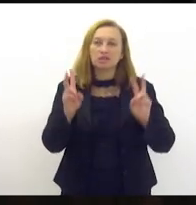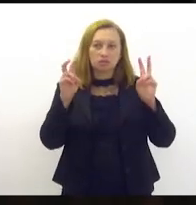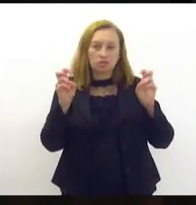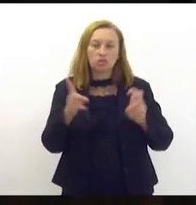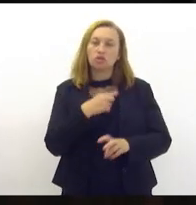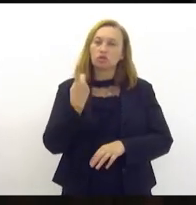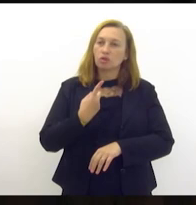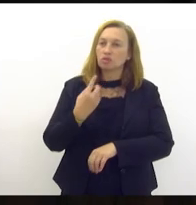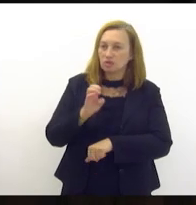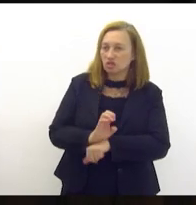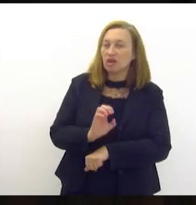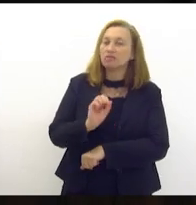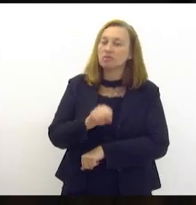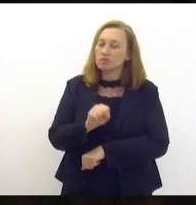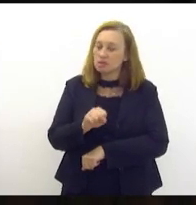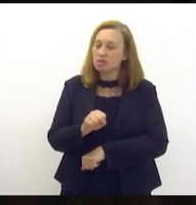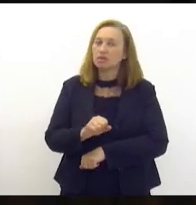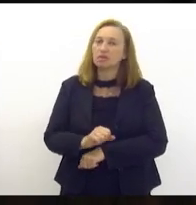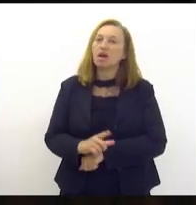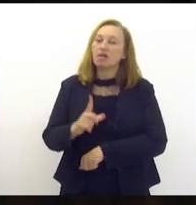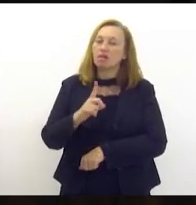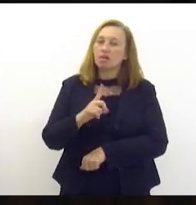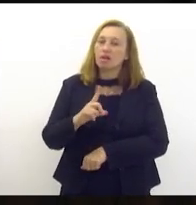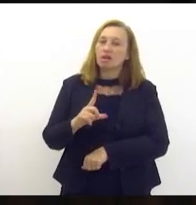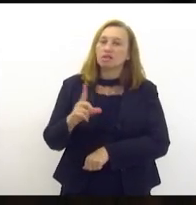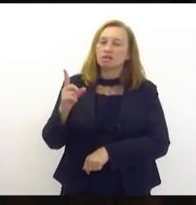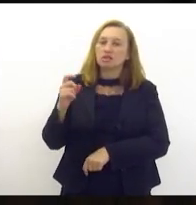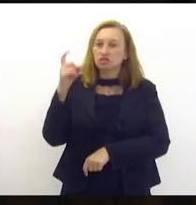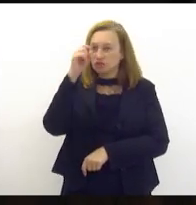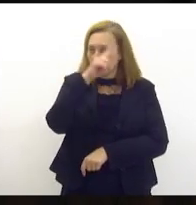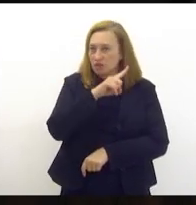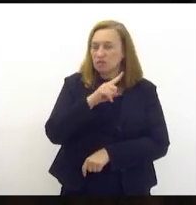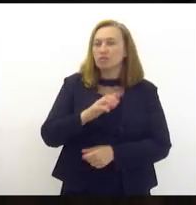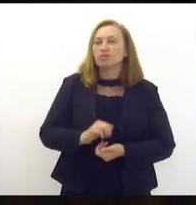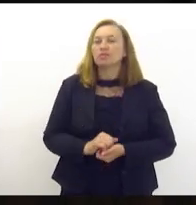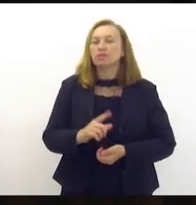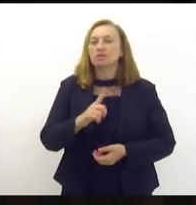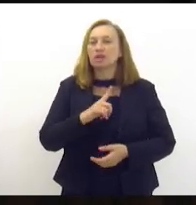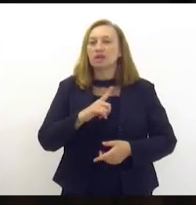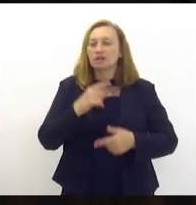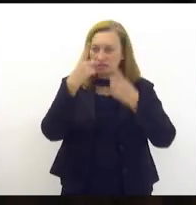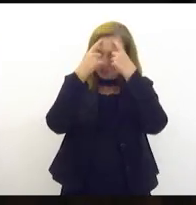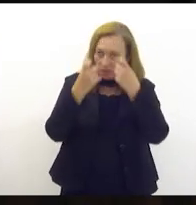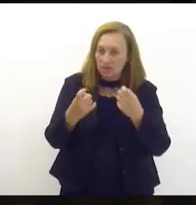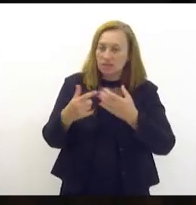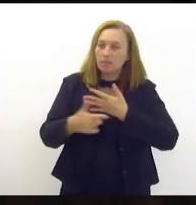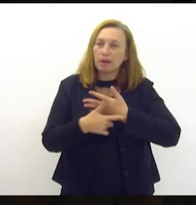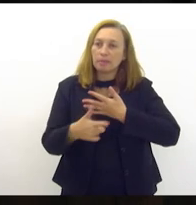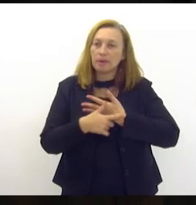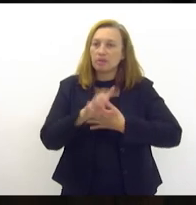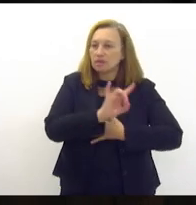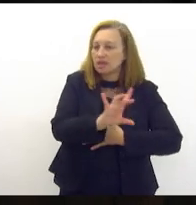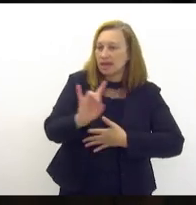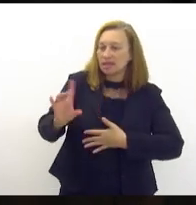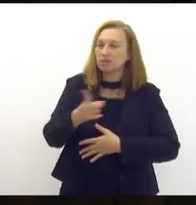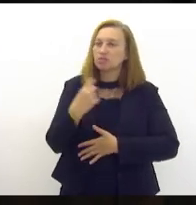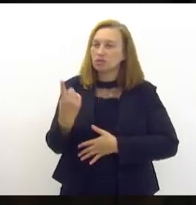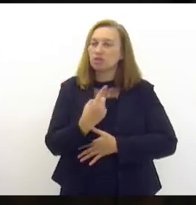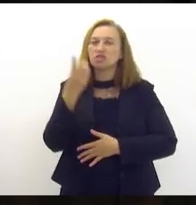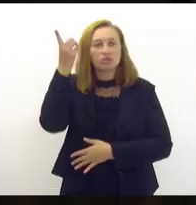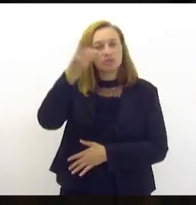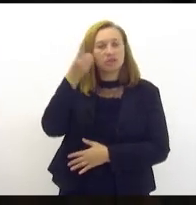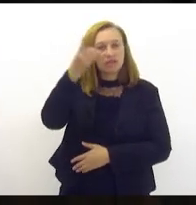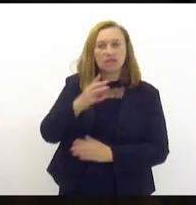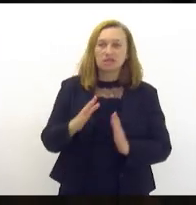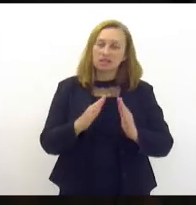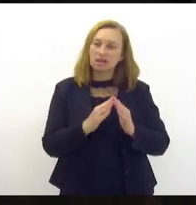nosso Estado se encontra com a segurança pública e que é papel não só do governo, mas de cada um, de cada deputado